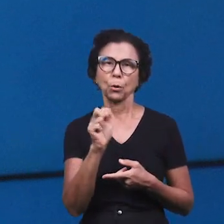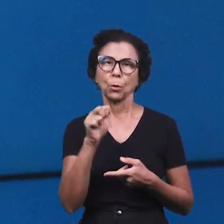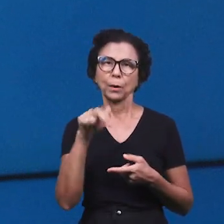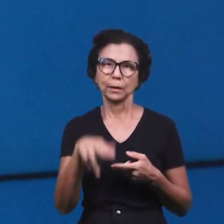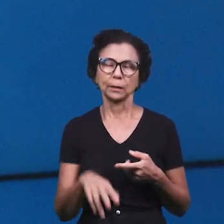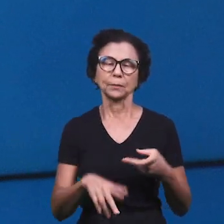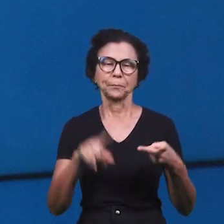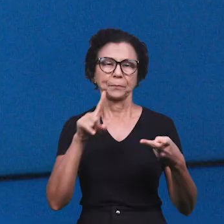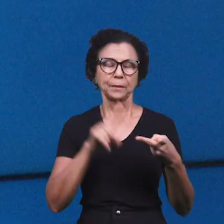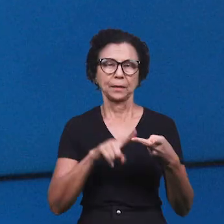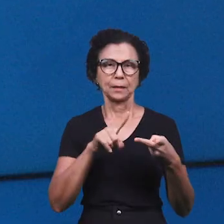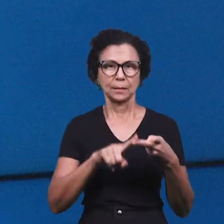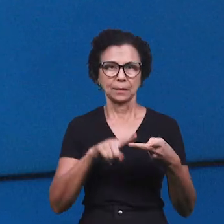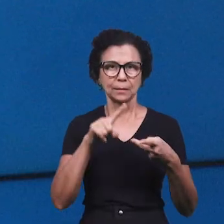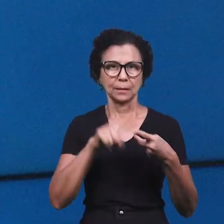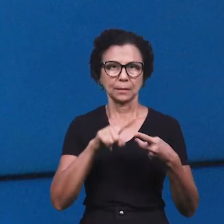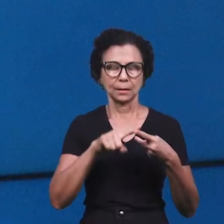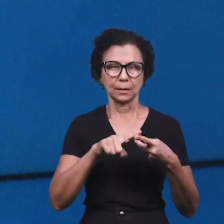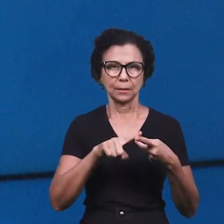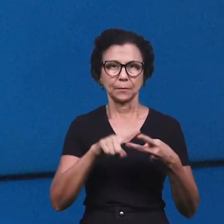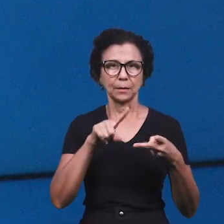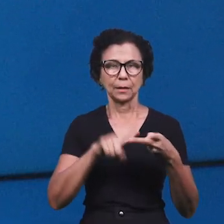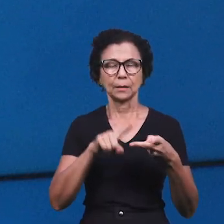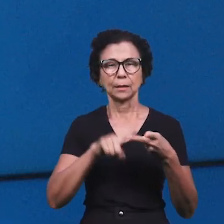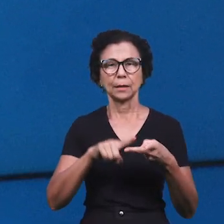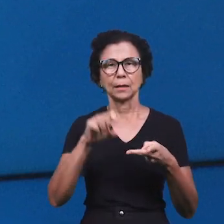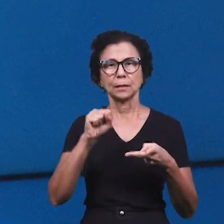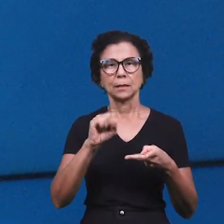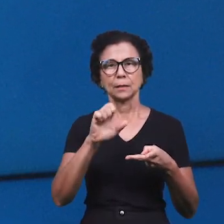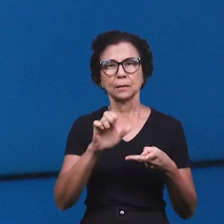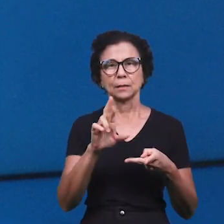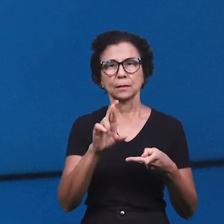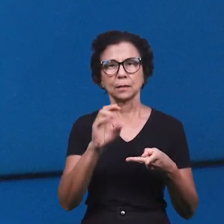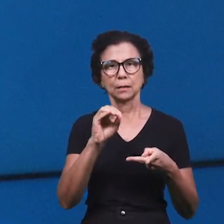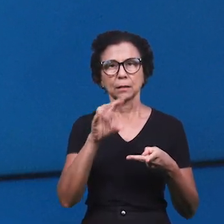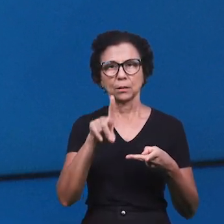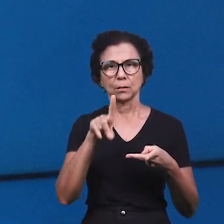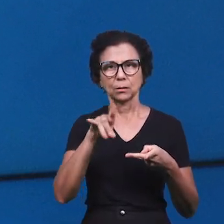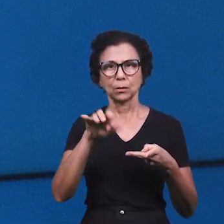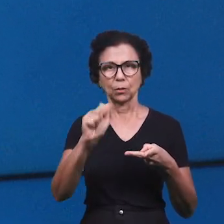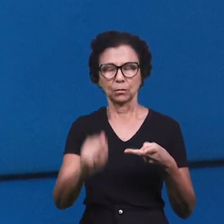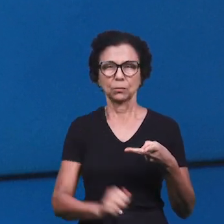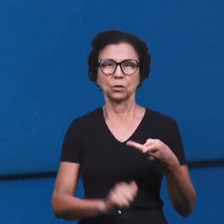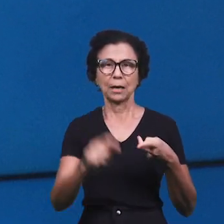profeticamente, o derramamento do Espírito Santo sobre a igreja para